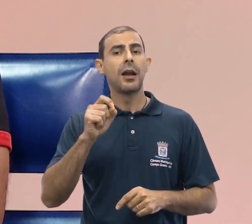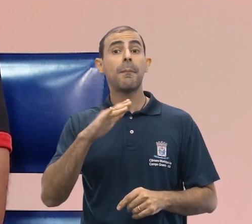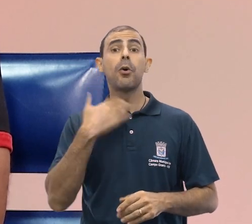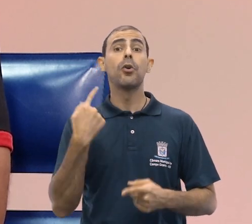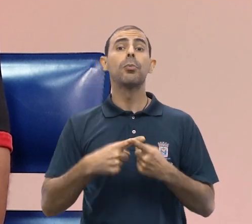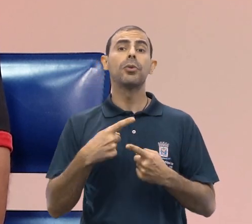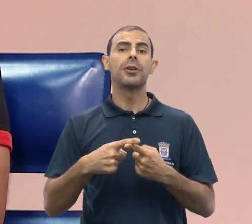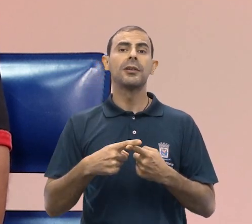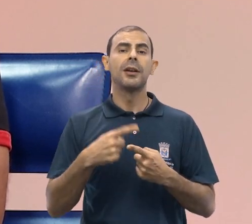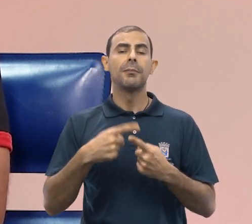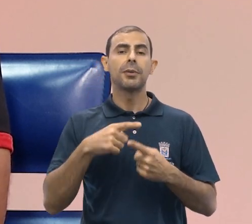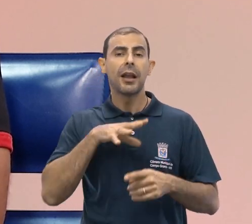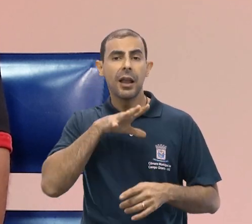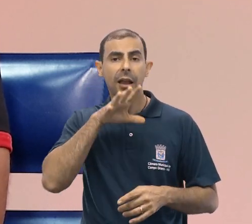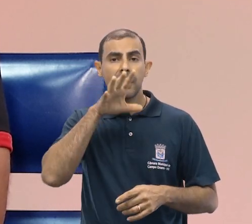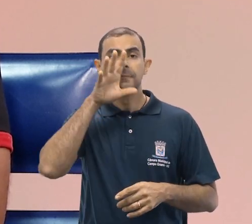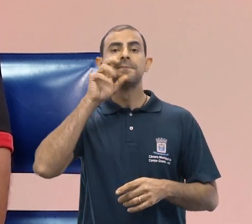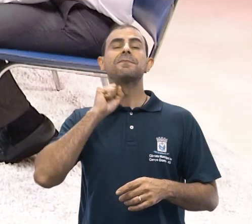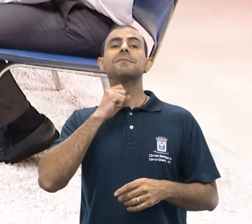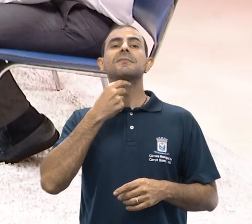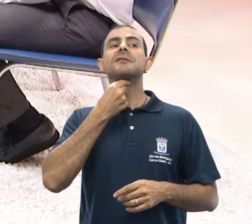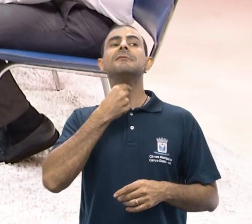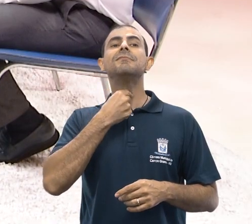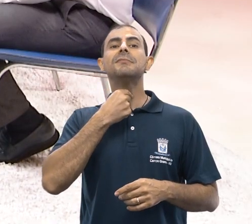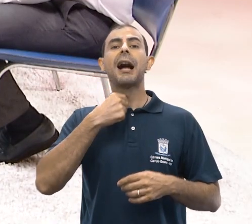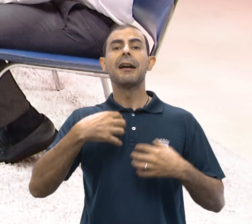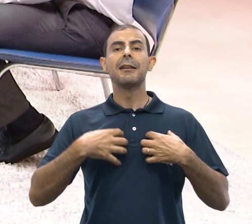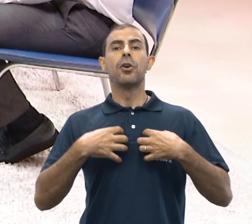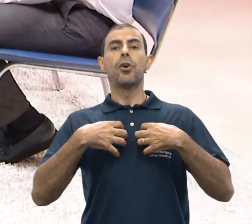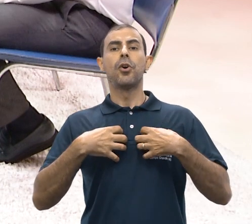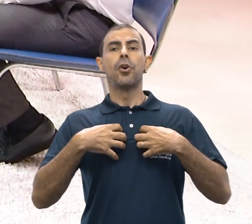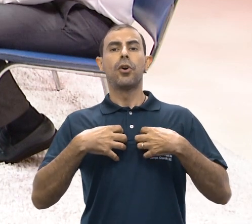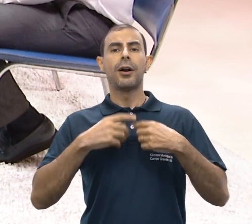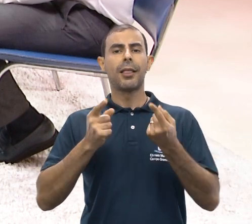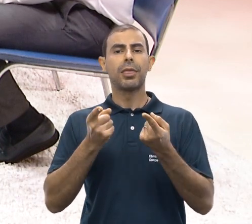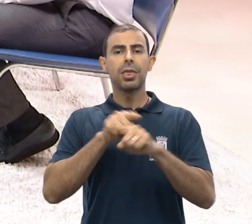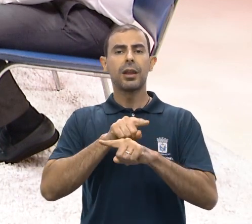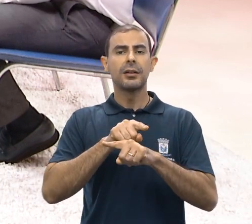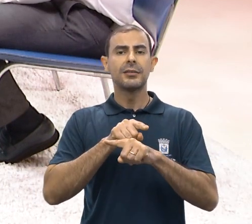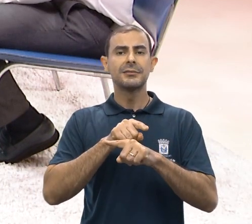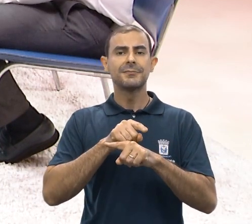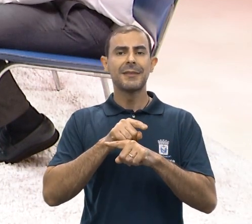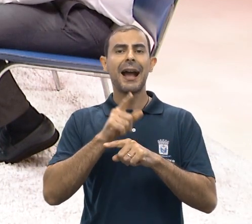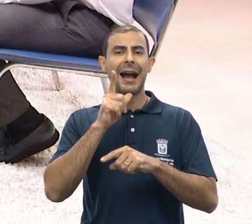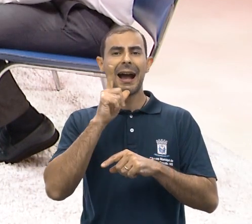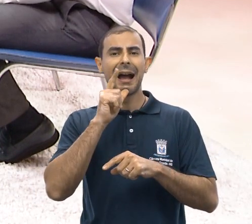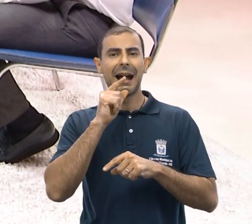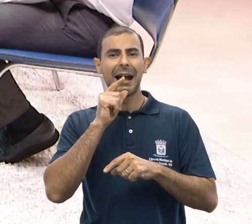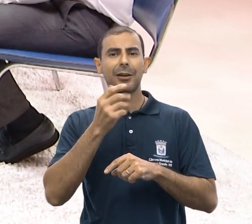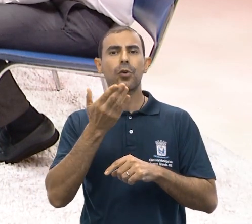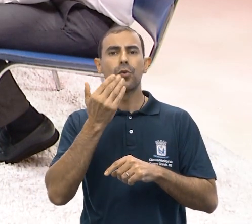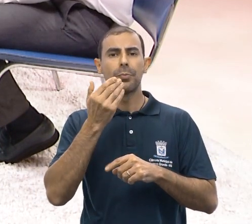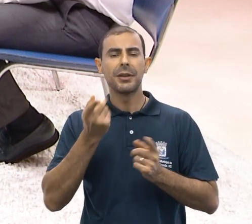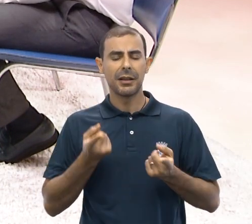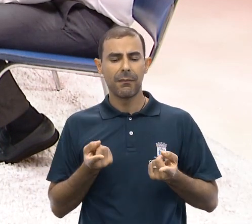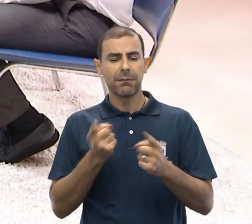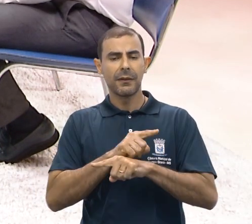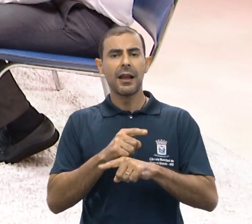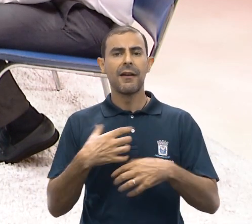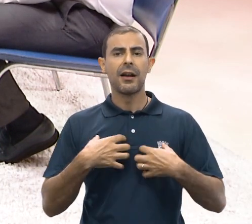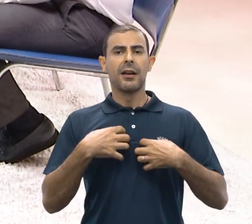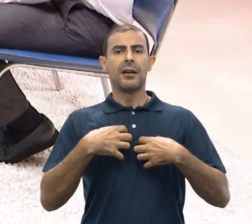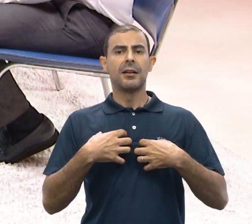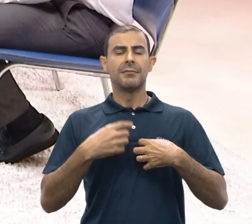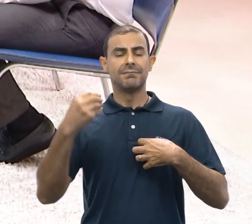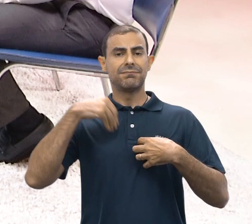grande maioria broncoaspira, é isso? A disfagia, né, ela justamente trata o gastrointestinal. Que mexe muito aqui, né? Mexe com a disfagia